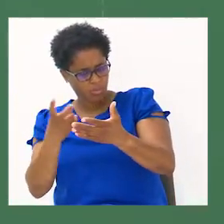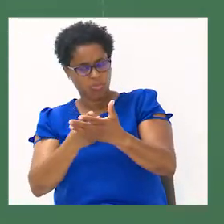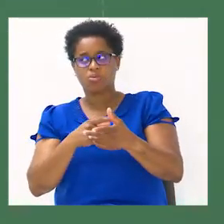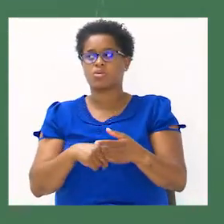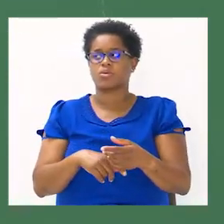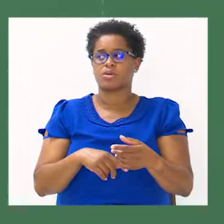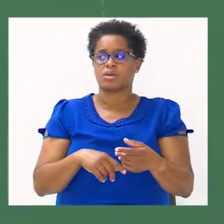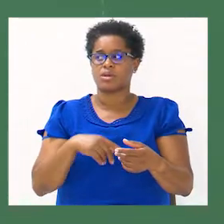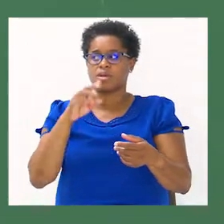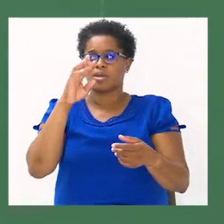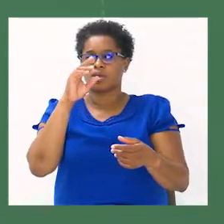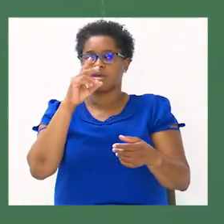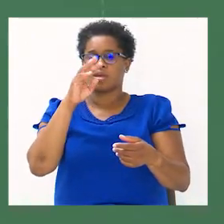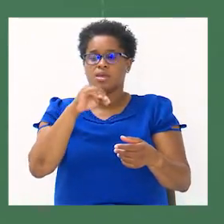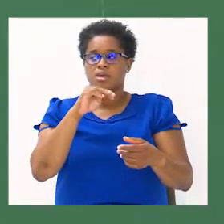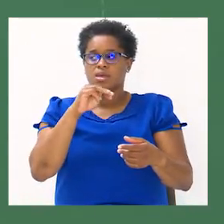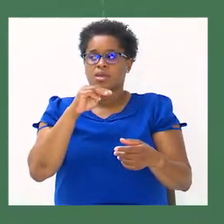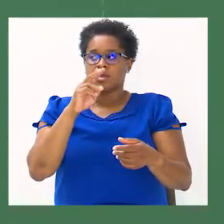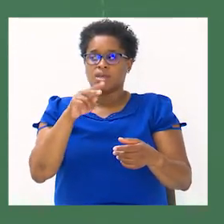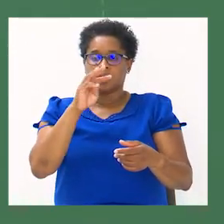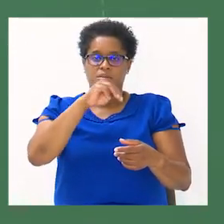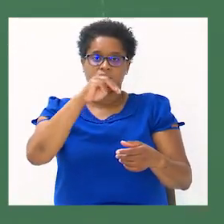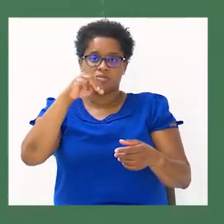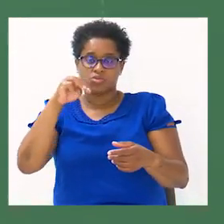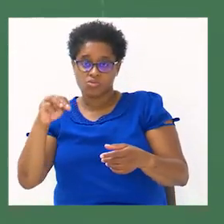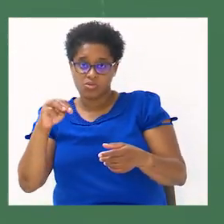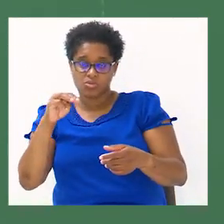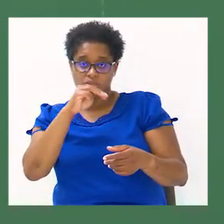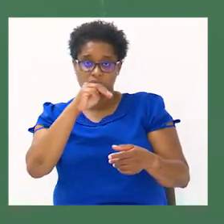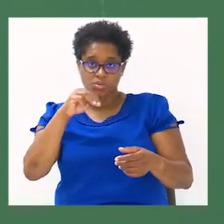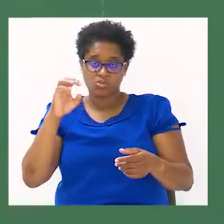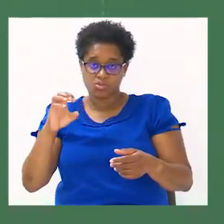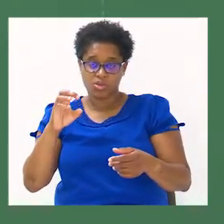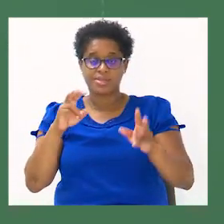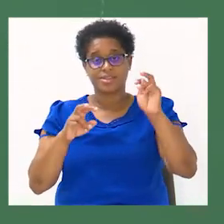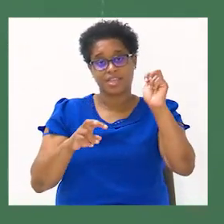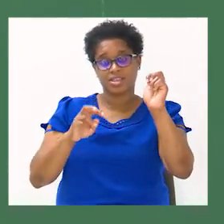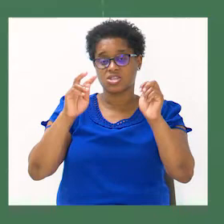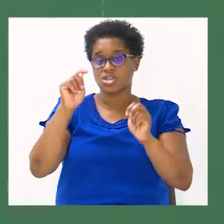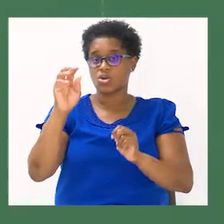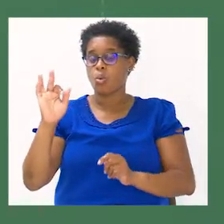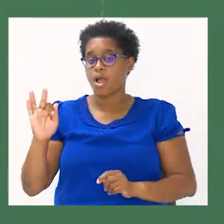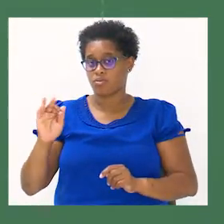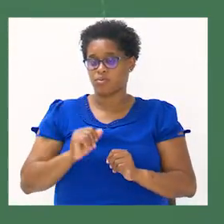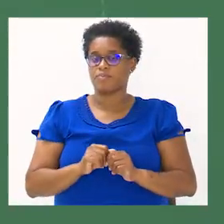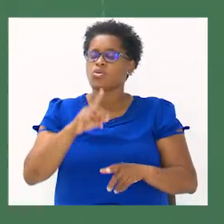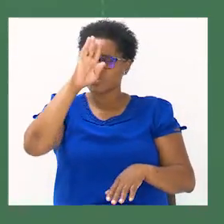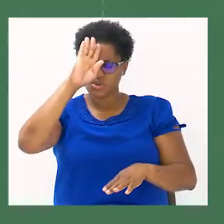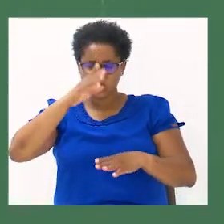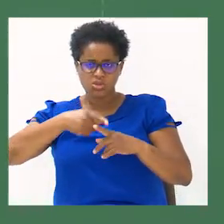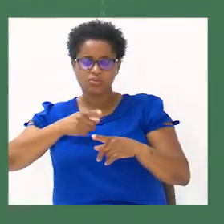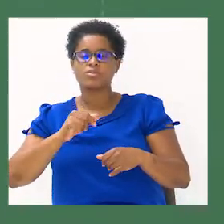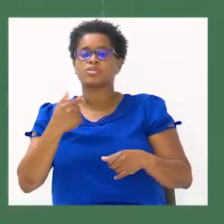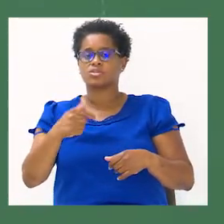ir à procura do MMC entre 3 e 4, com o objetivo